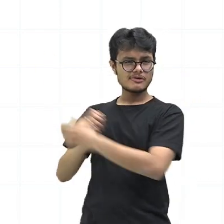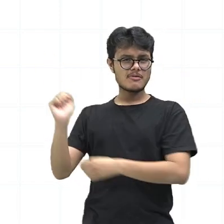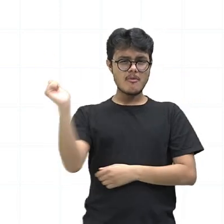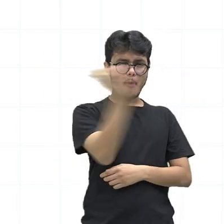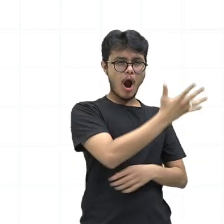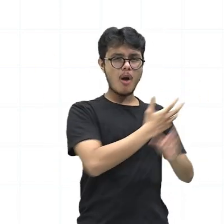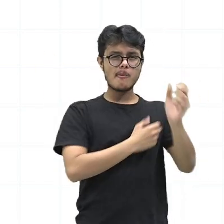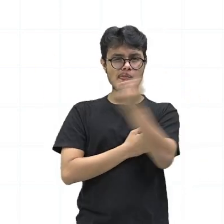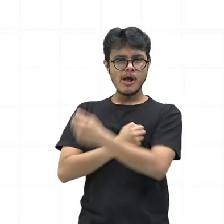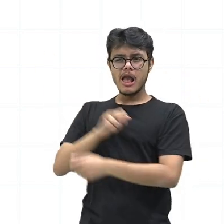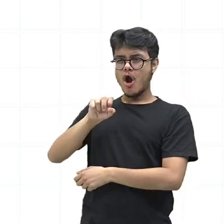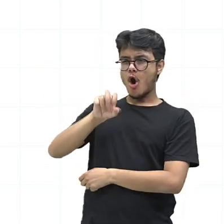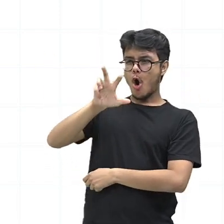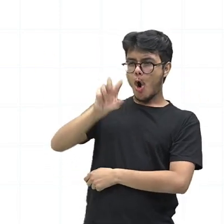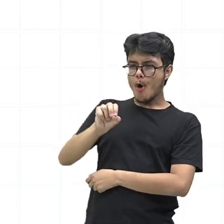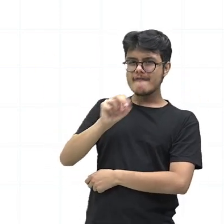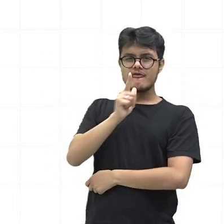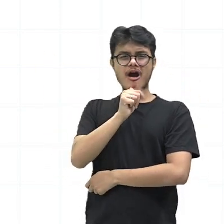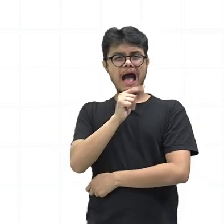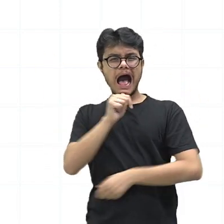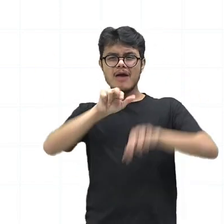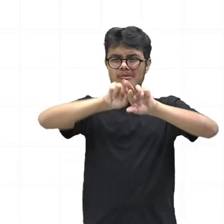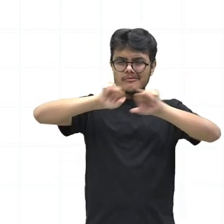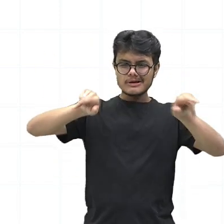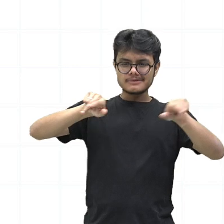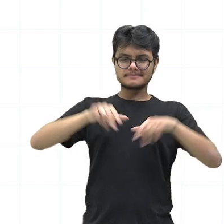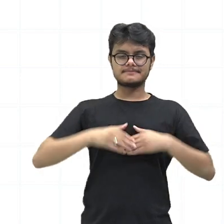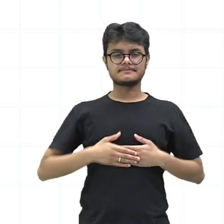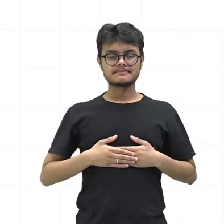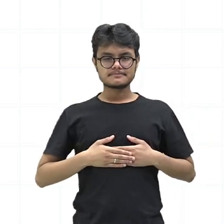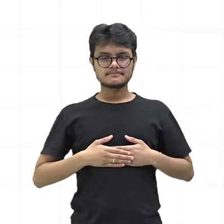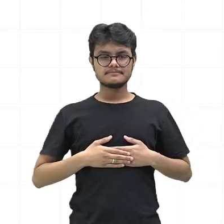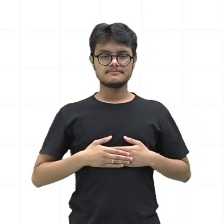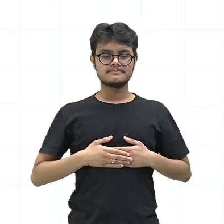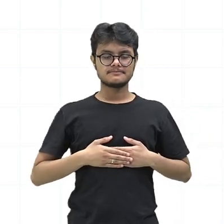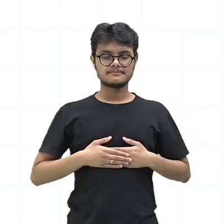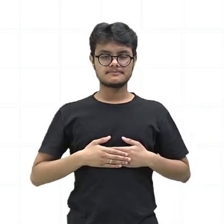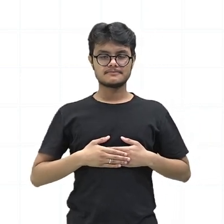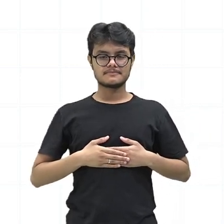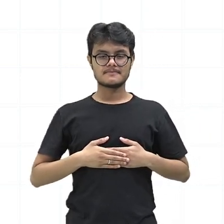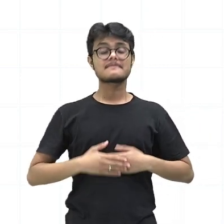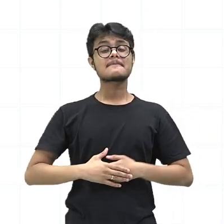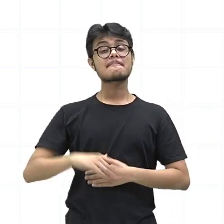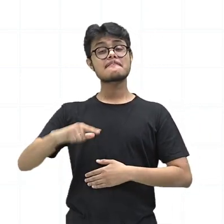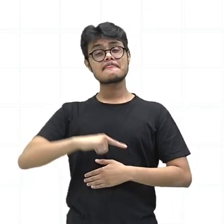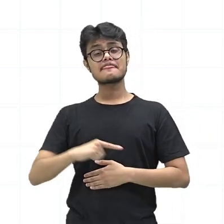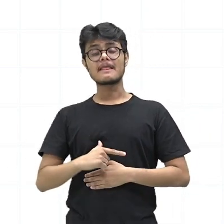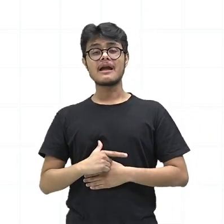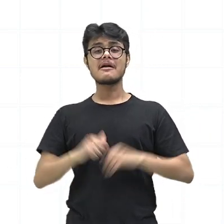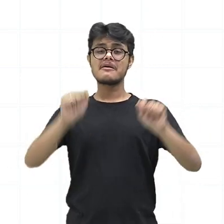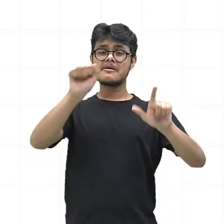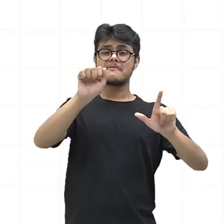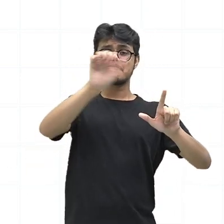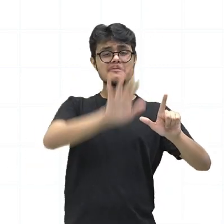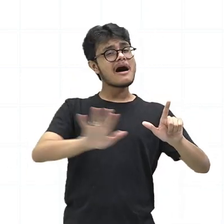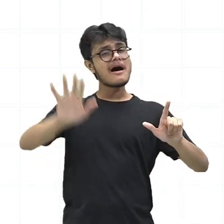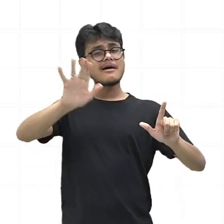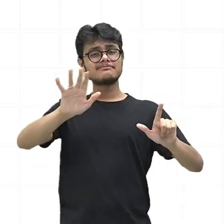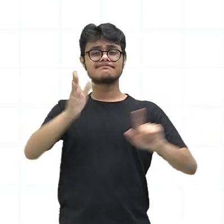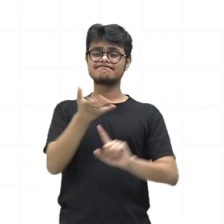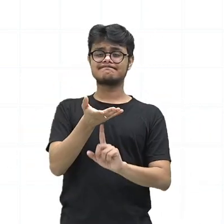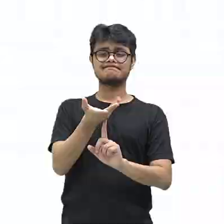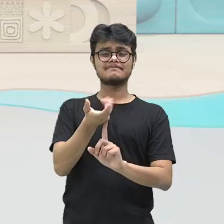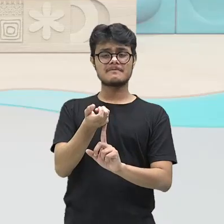água, ovos, farinha, tinta, entre outras coisas. E a gente trouxe aqui uma imagem, uma obra, que